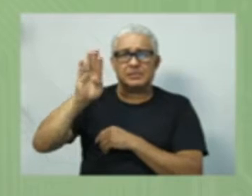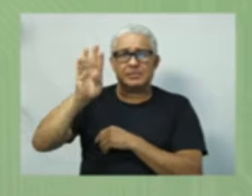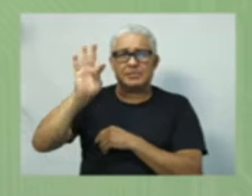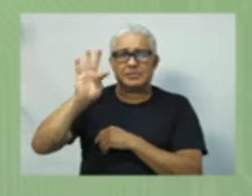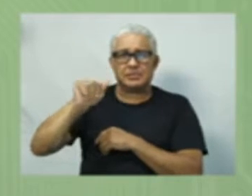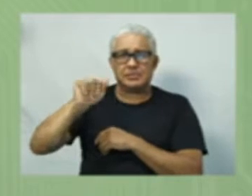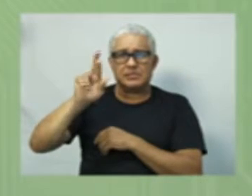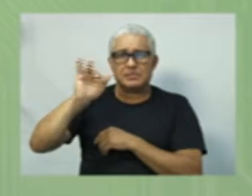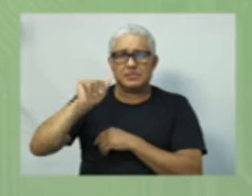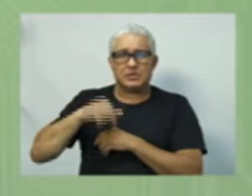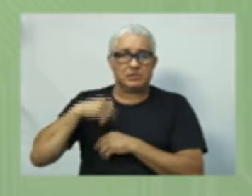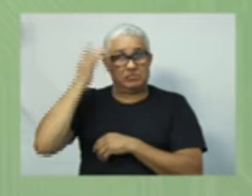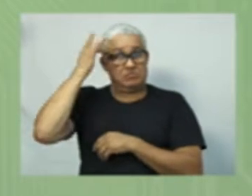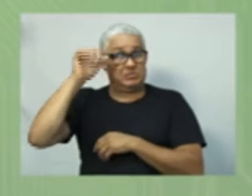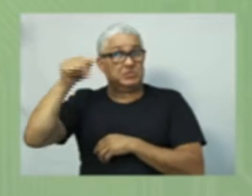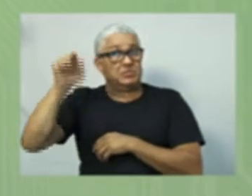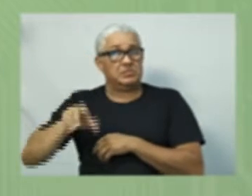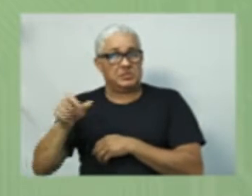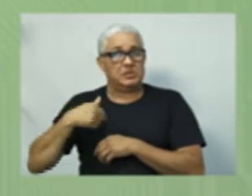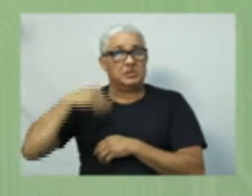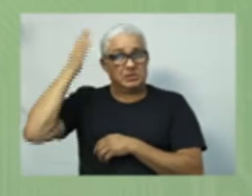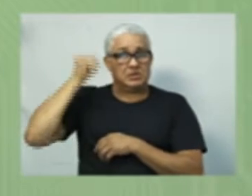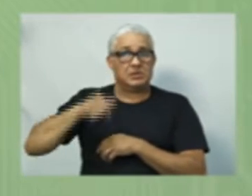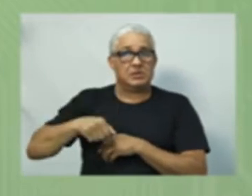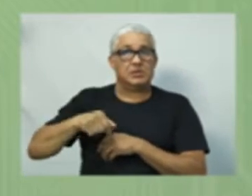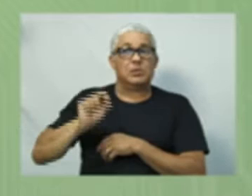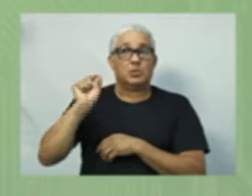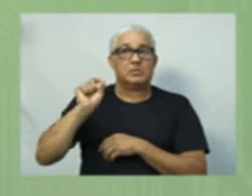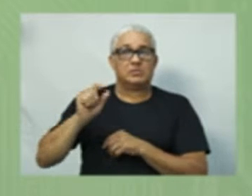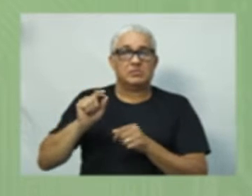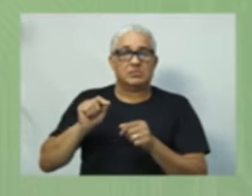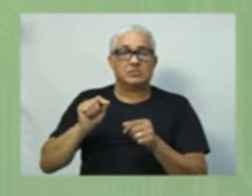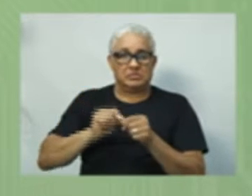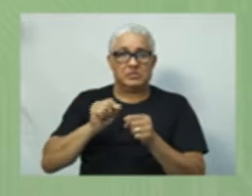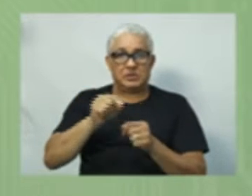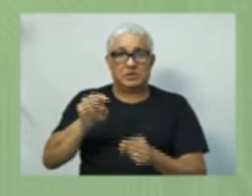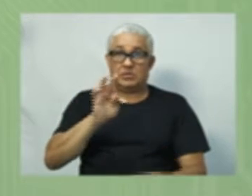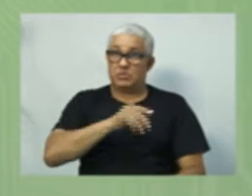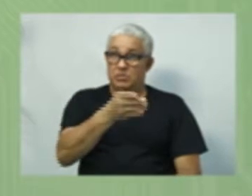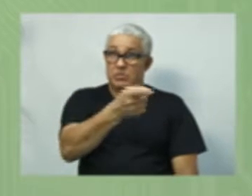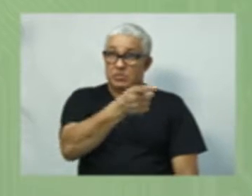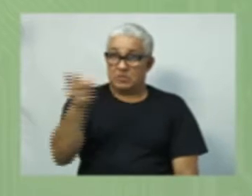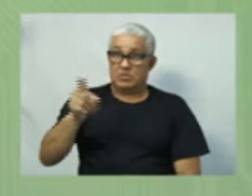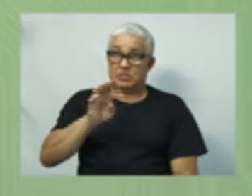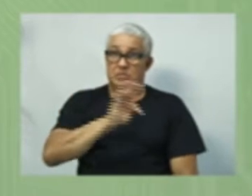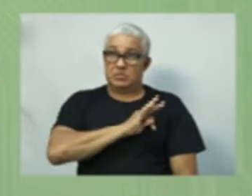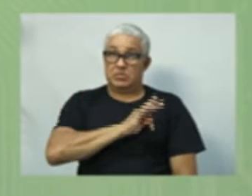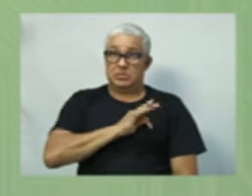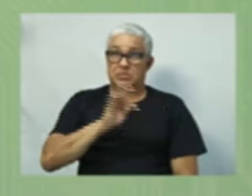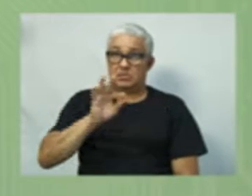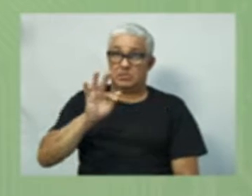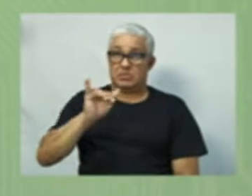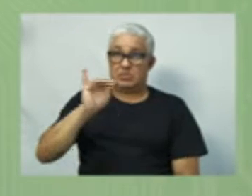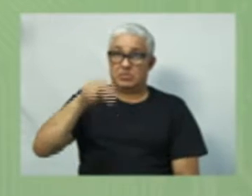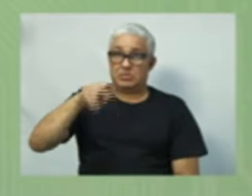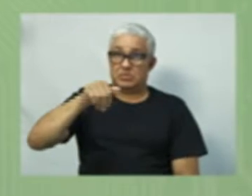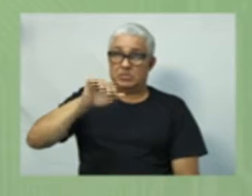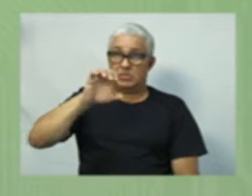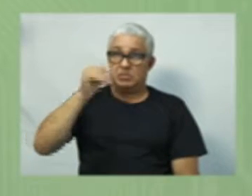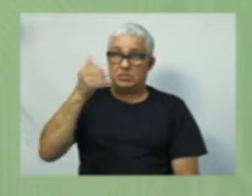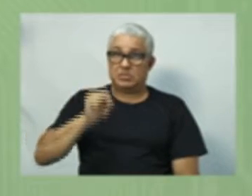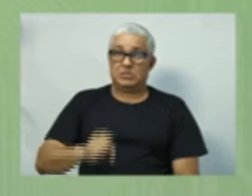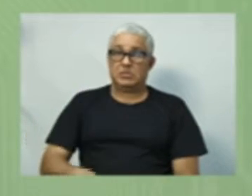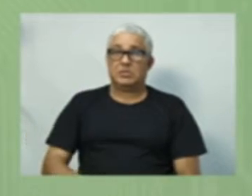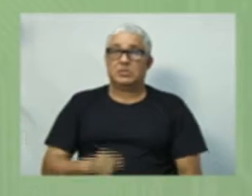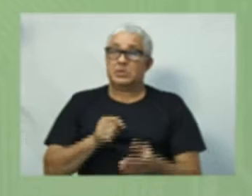Quem faz eu não sei, mas quem vai fazer eu sei. Vocês, técnico de finança, vão fazer um estudo da carga tributária para reduzir sua